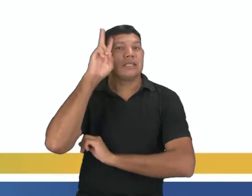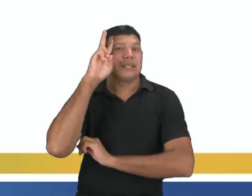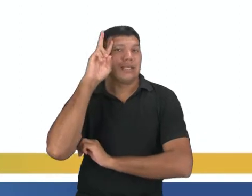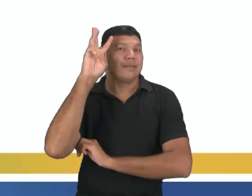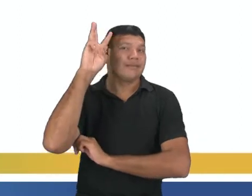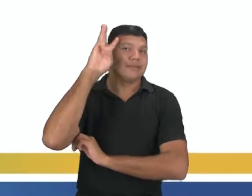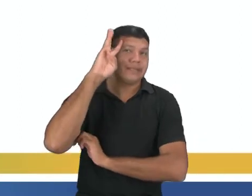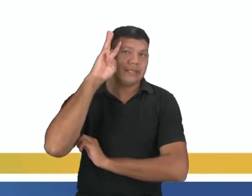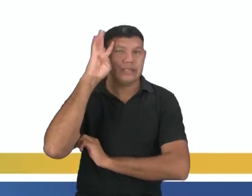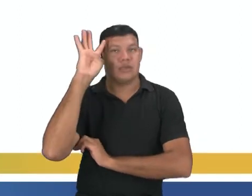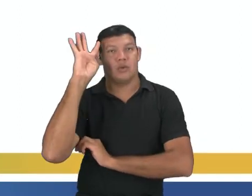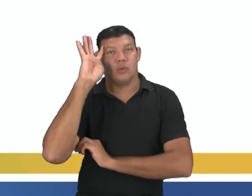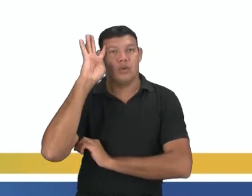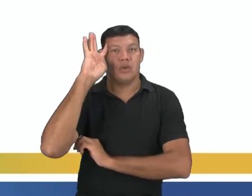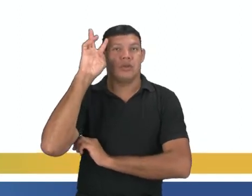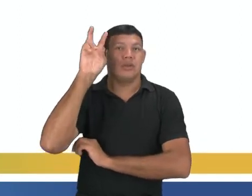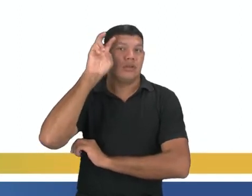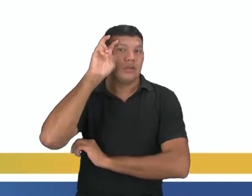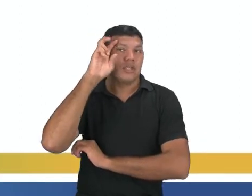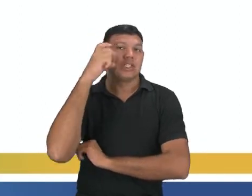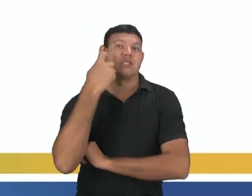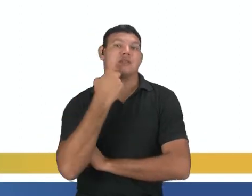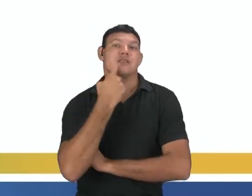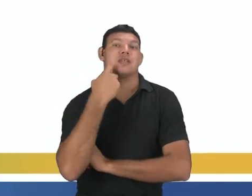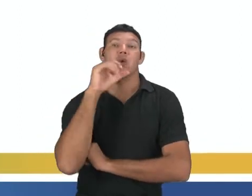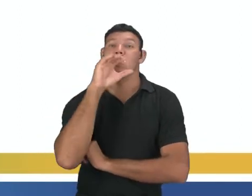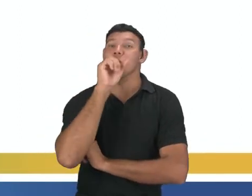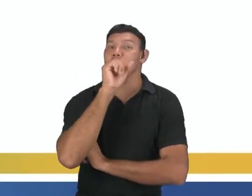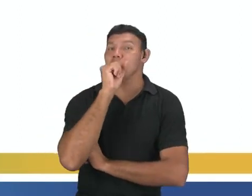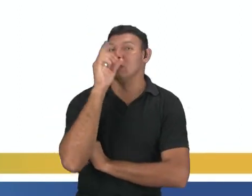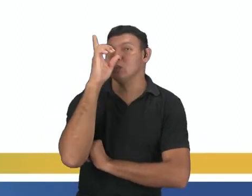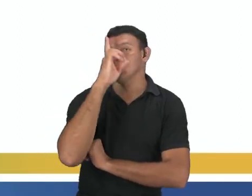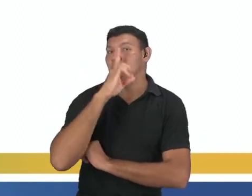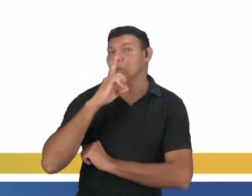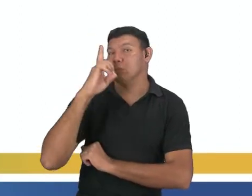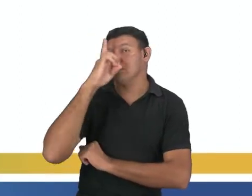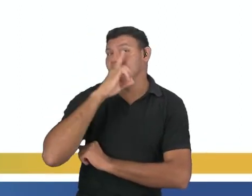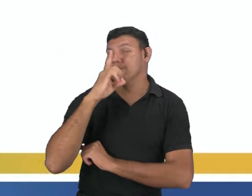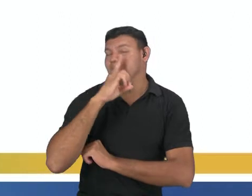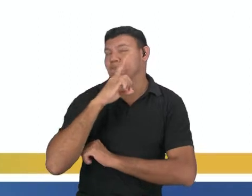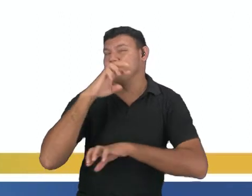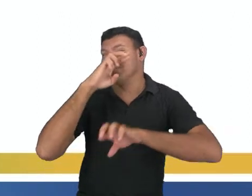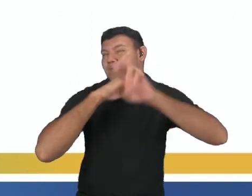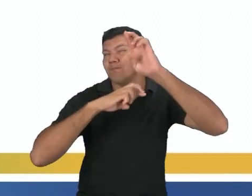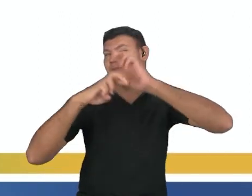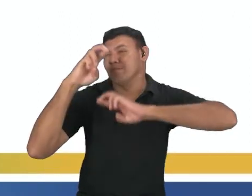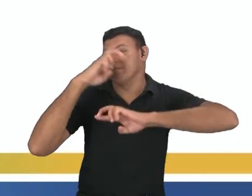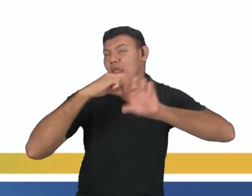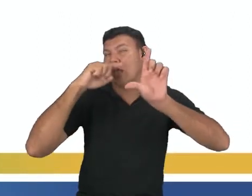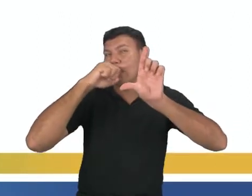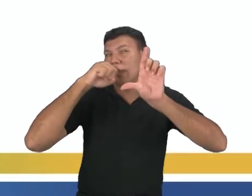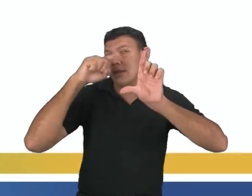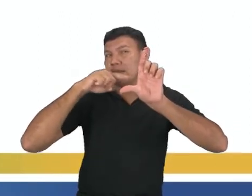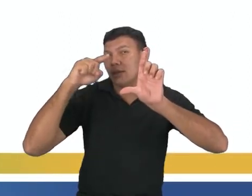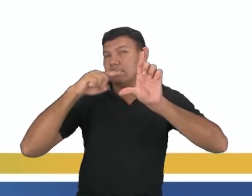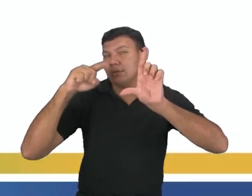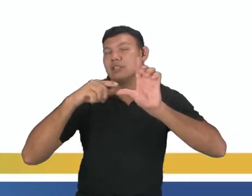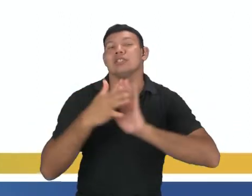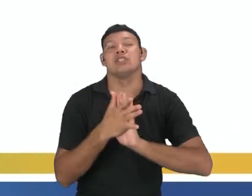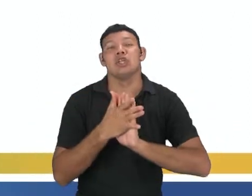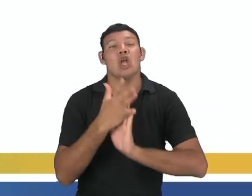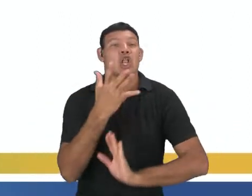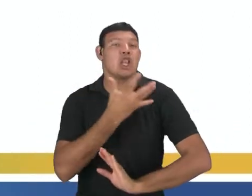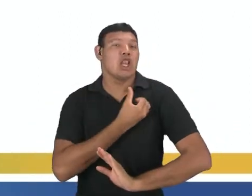sexta, sábado e domingo. Observando o gráfico bem direitinho, os dias, as